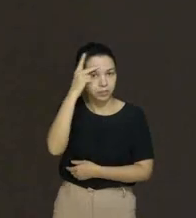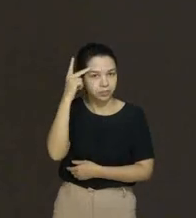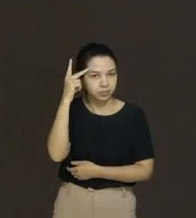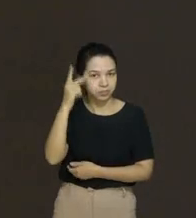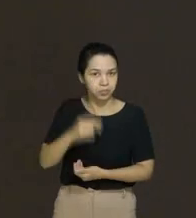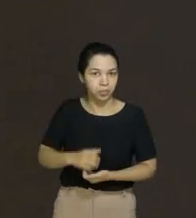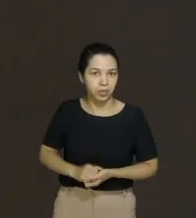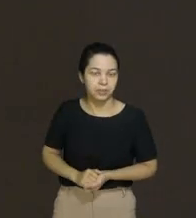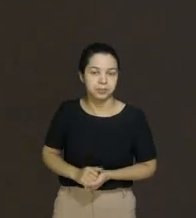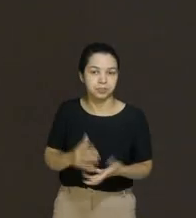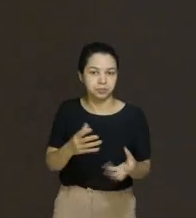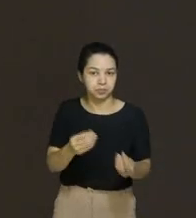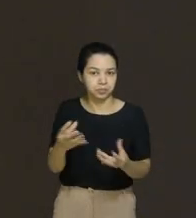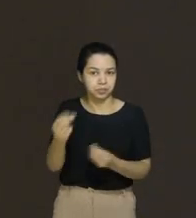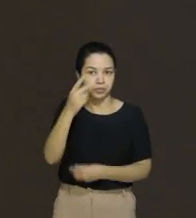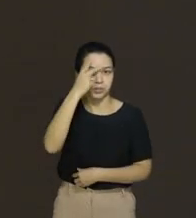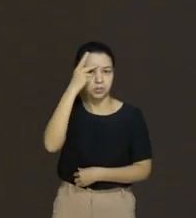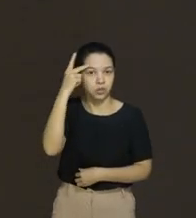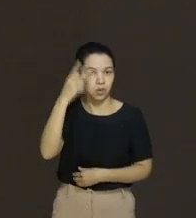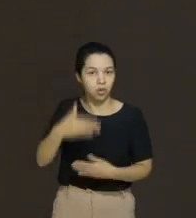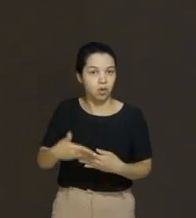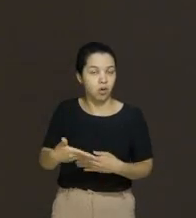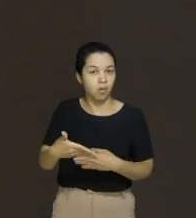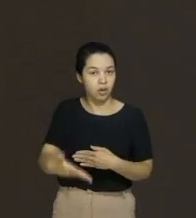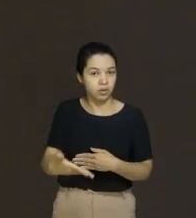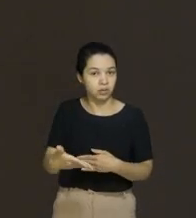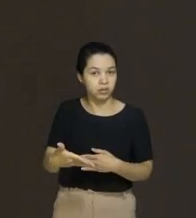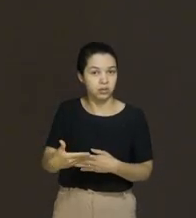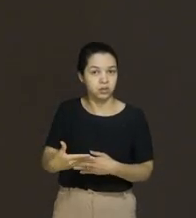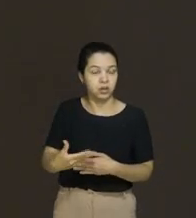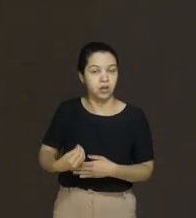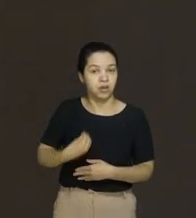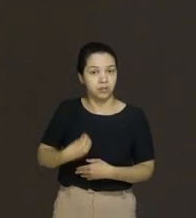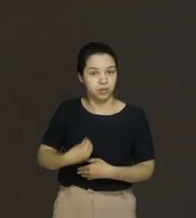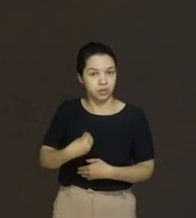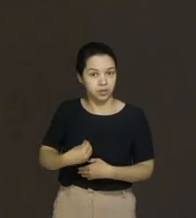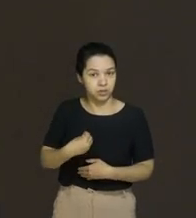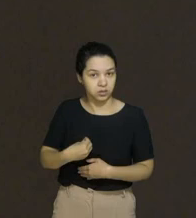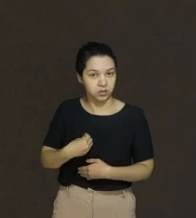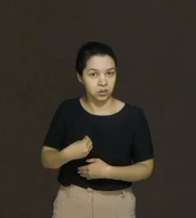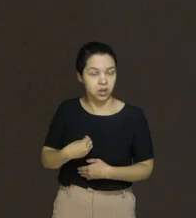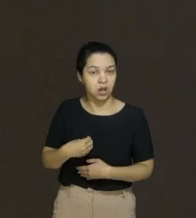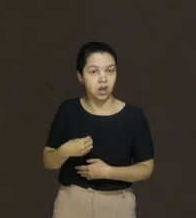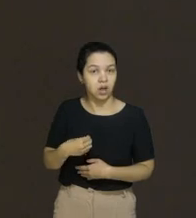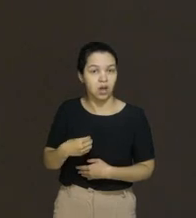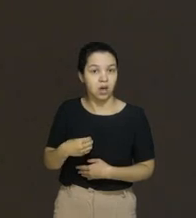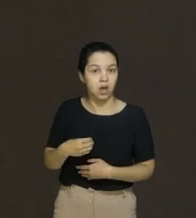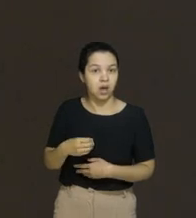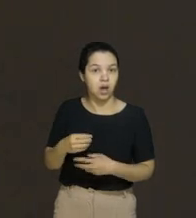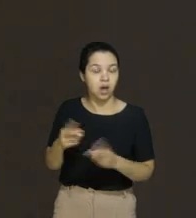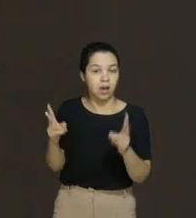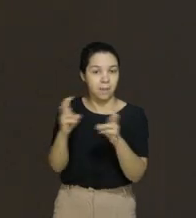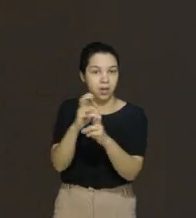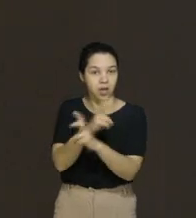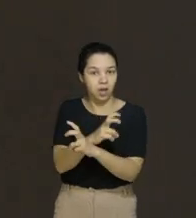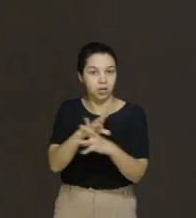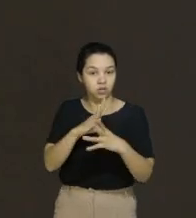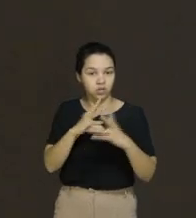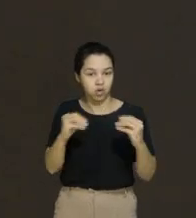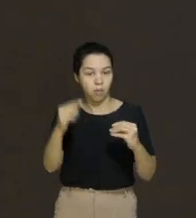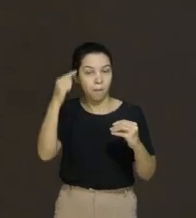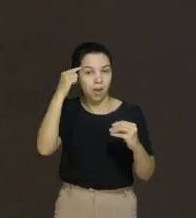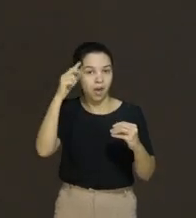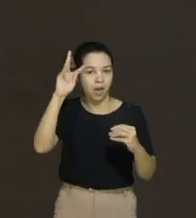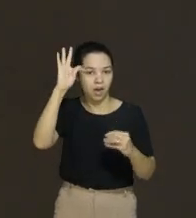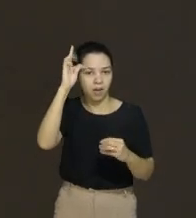maioria das pessoas vai para a vida adulta, só que a hiperatividade some e as pessoas acham que o TDAH sumiu, mas não é. É só porque um dos